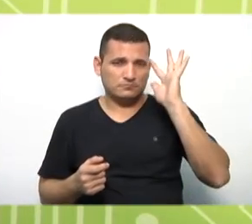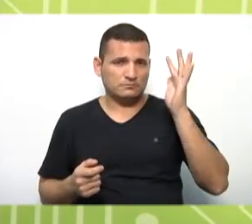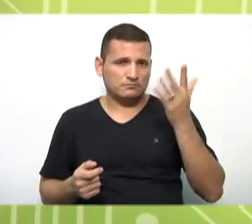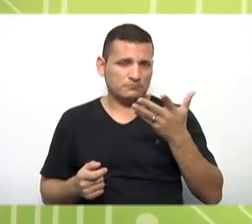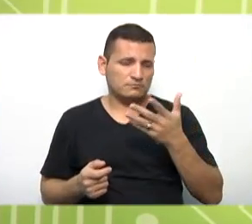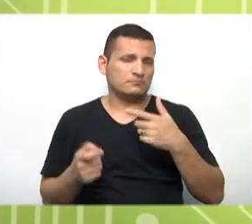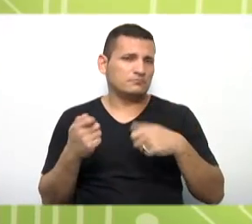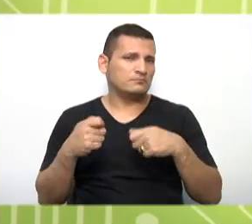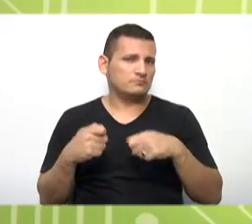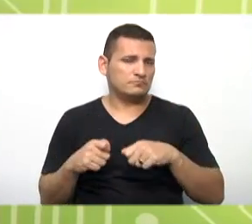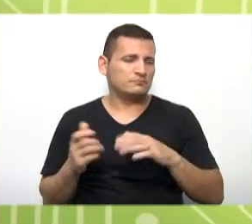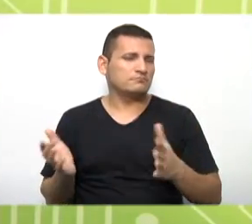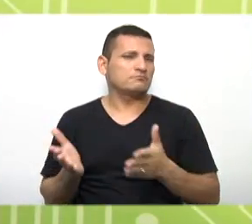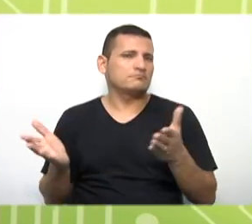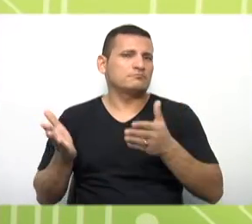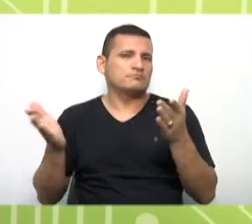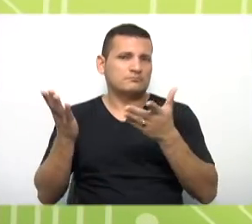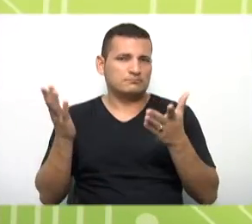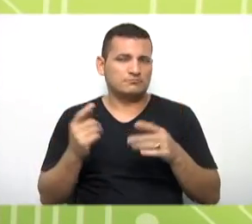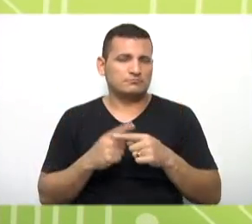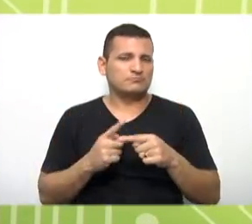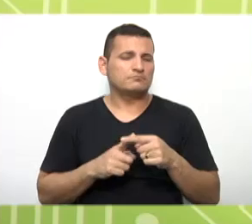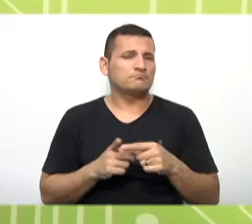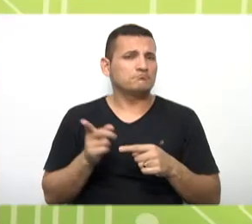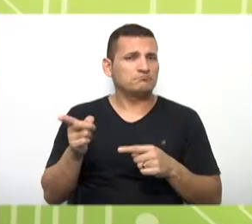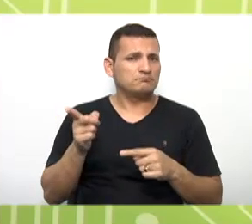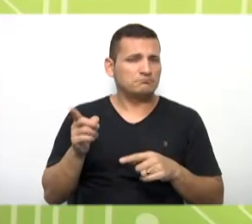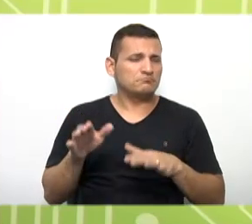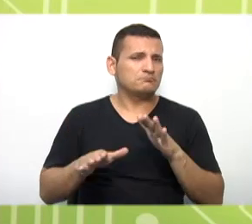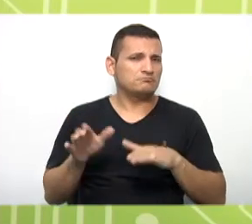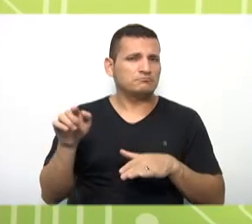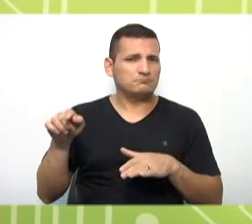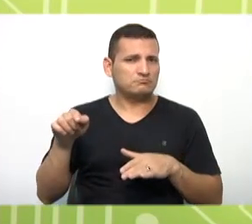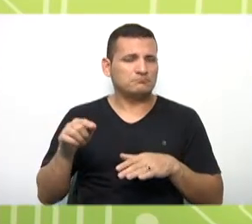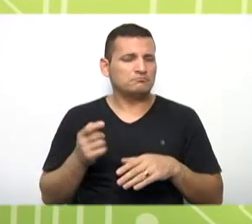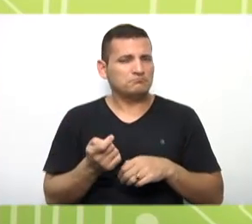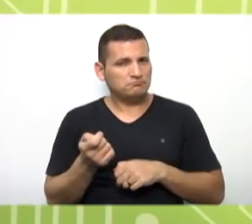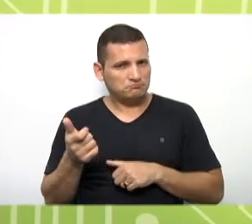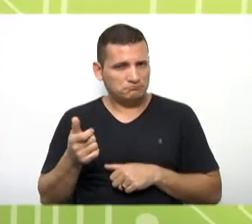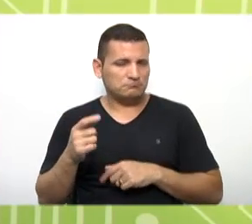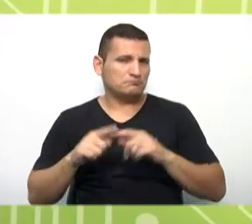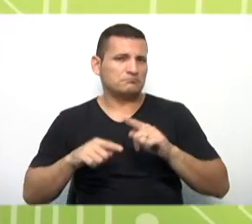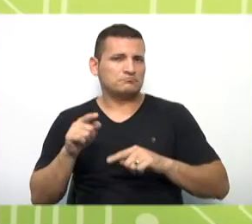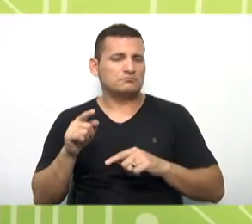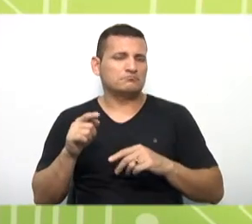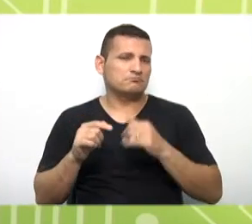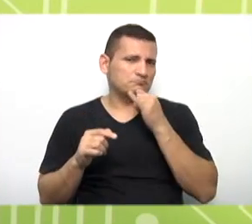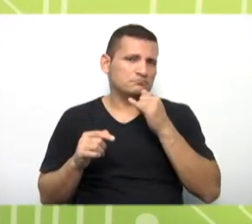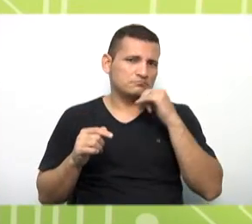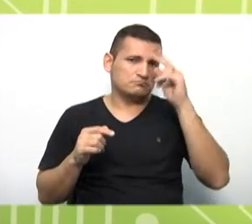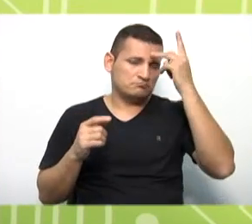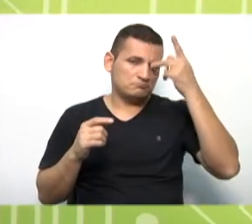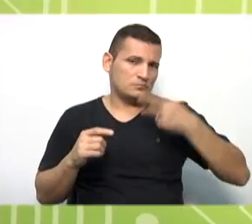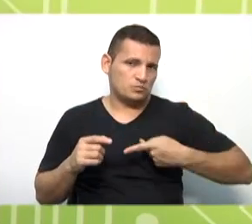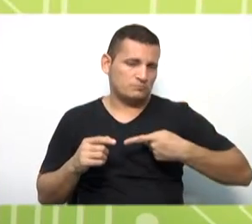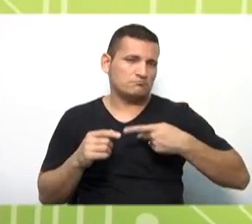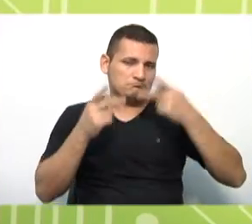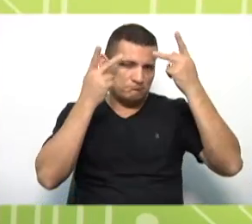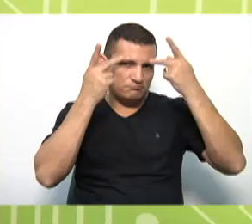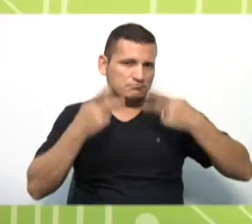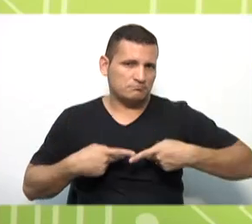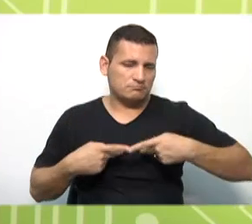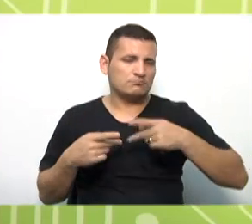a necessidade do colaborador que está sendo recompensado materialmente é de reconhecimento, é de uma